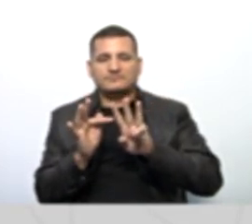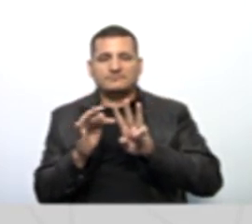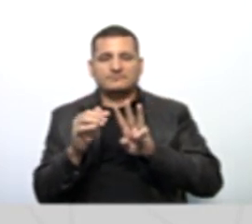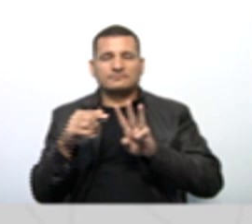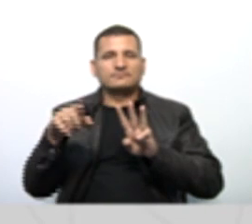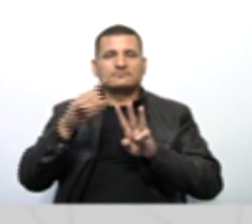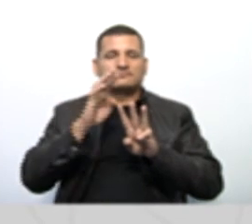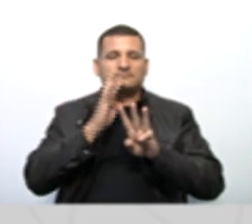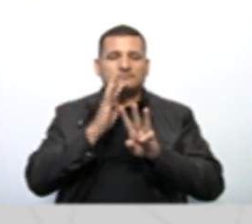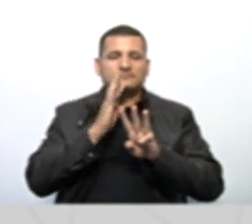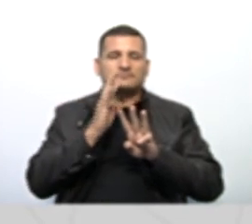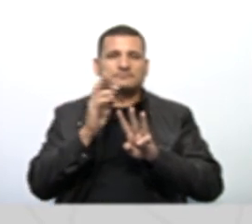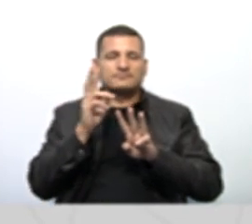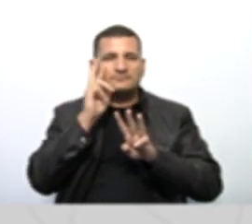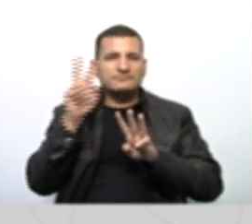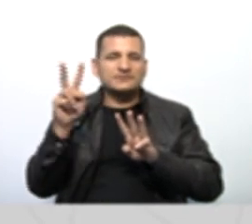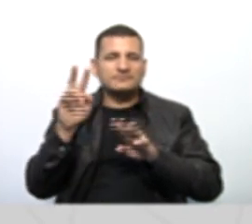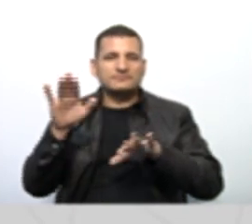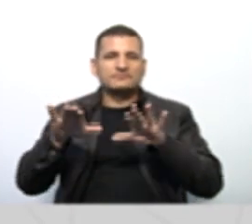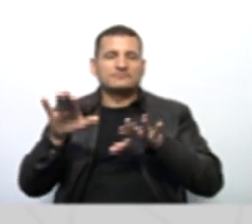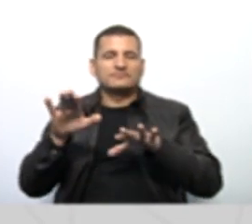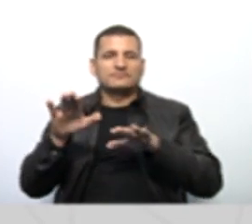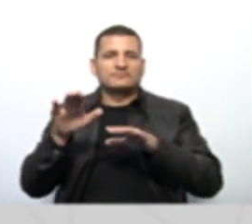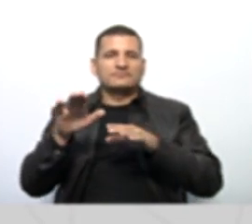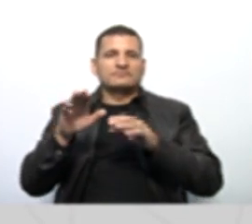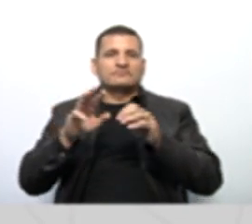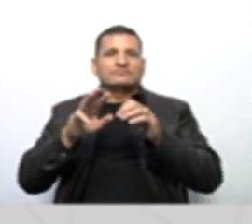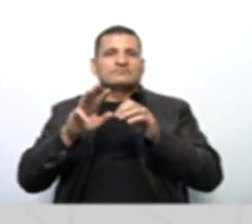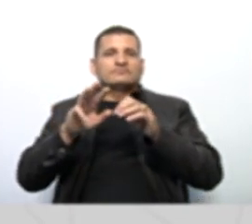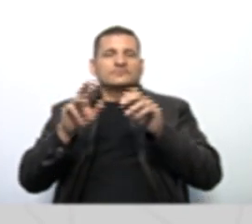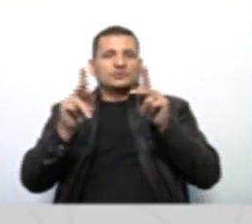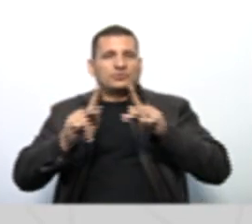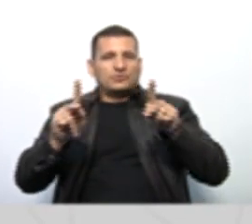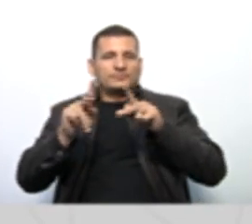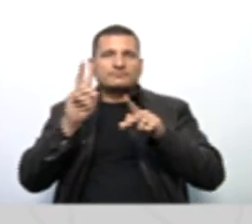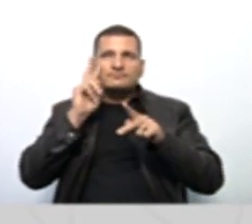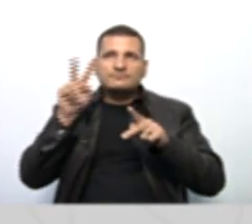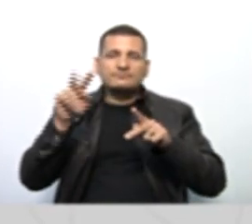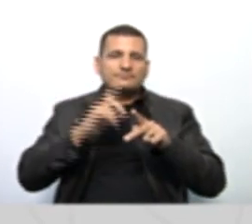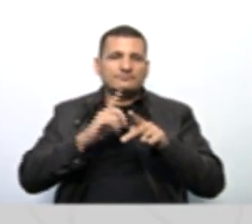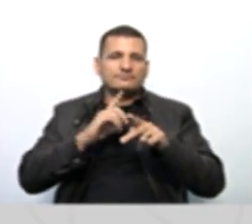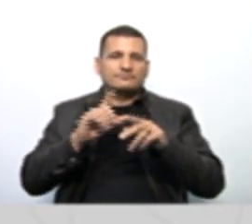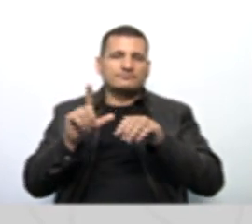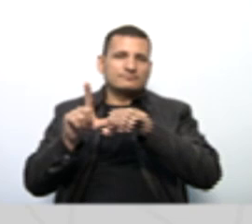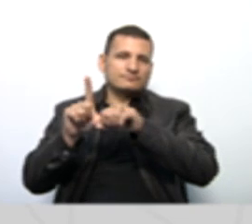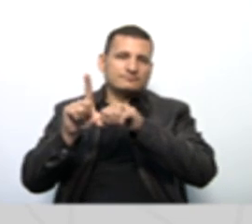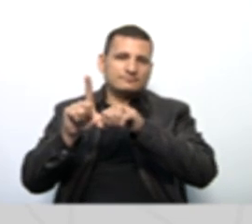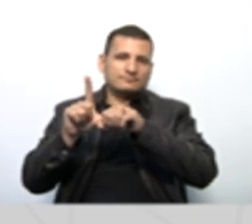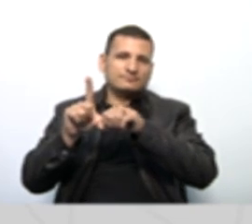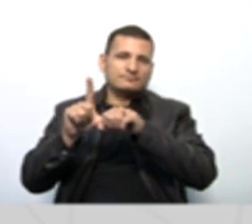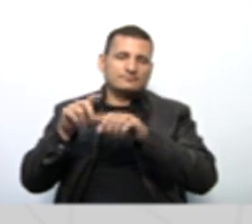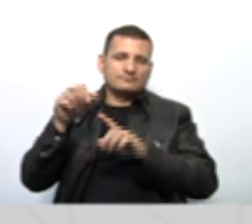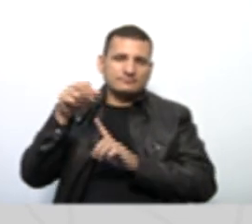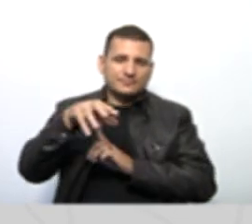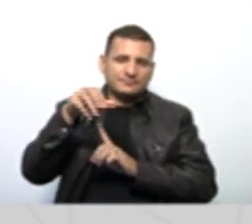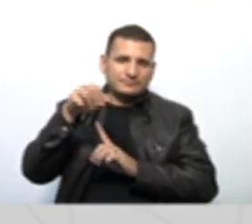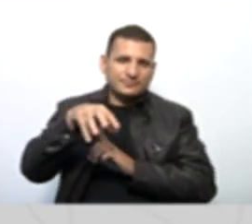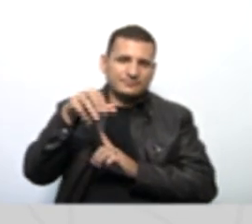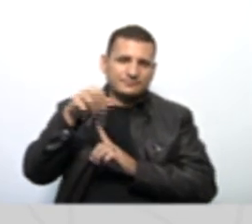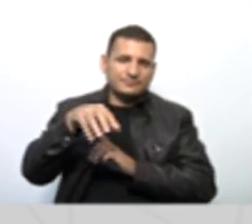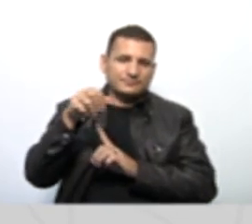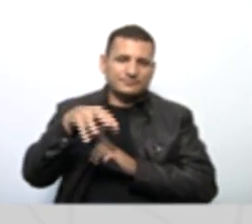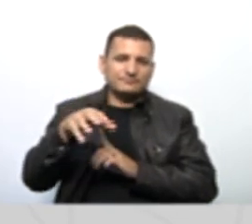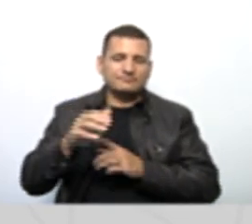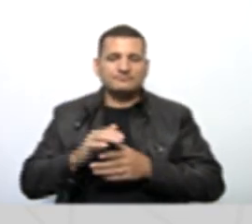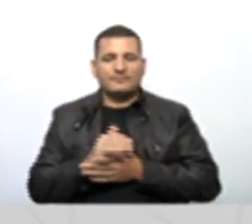um shopping você conecta lá tem vários pontos de acesso lá é possível acessar qualquer dispositivo na